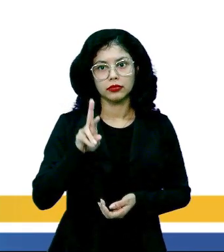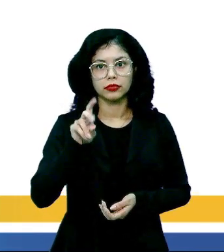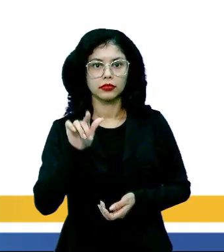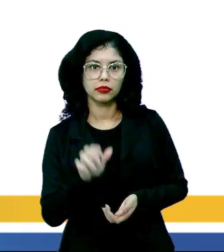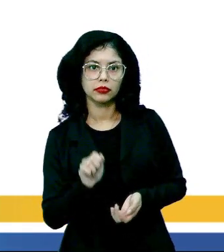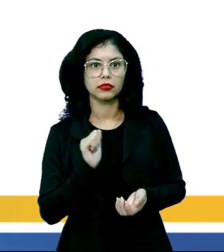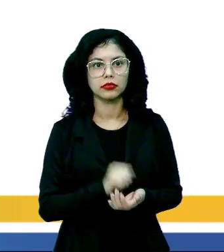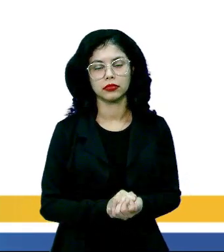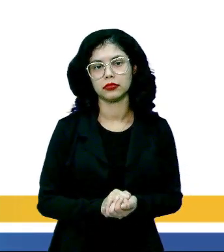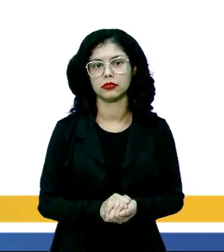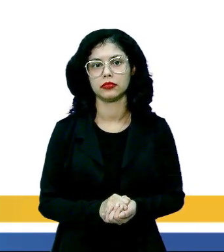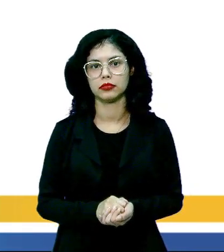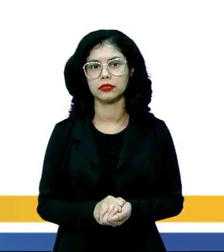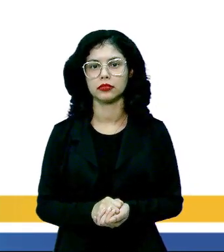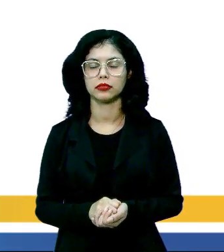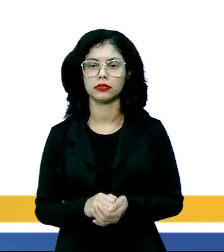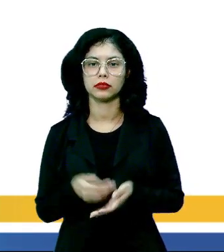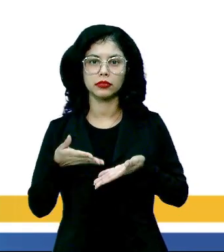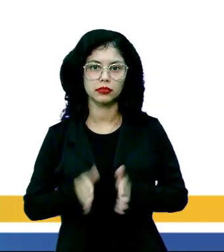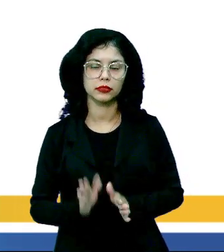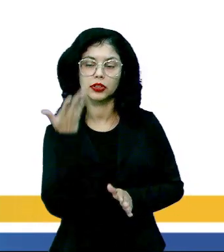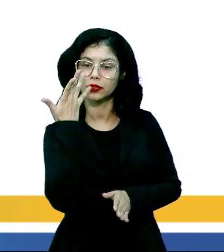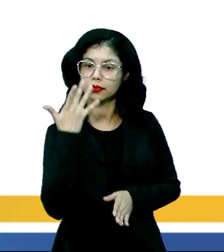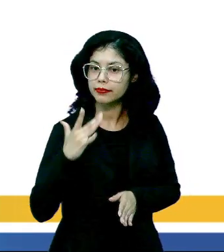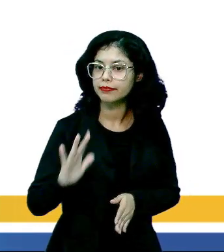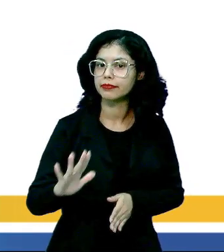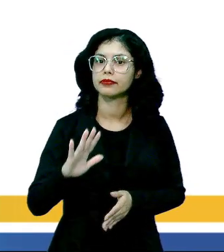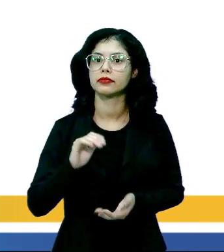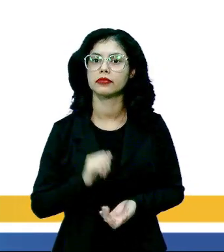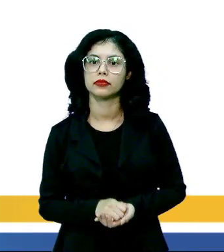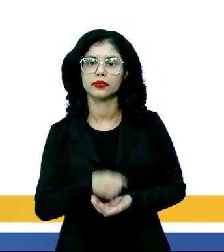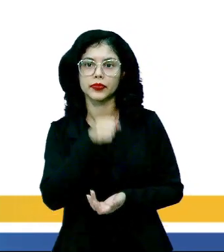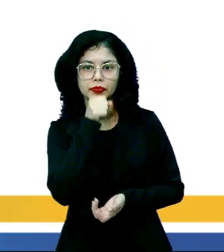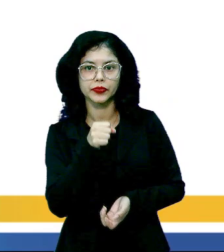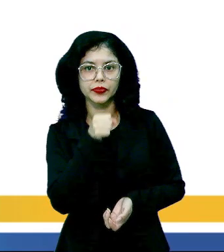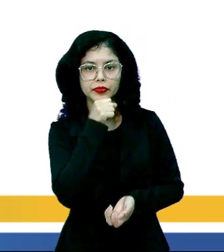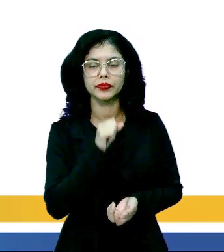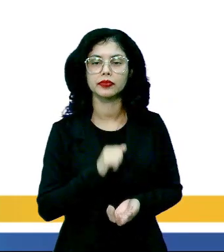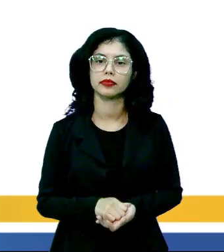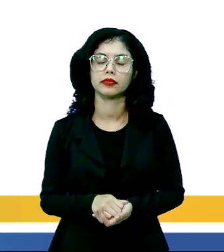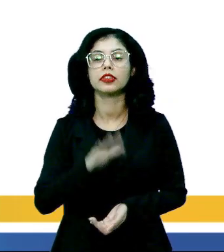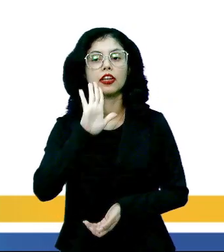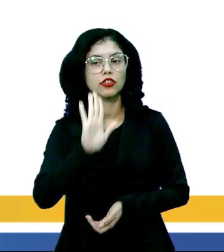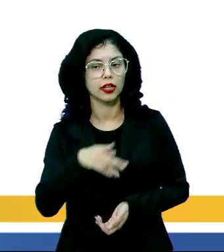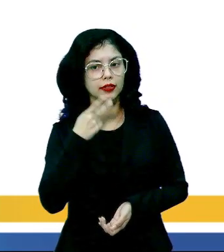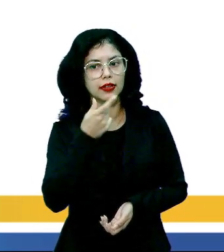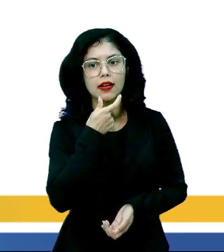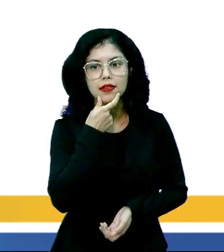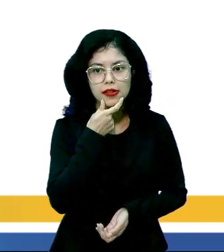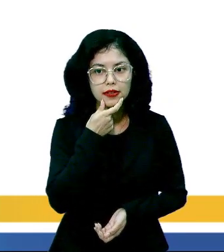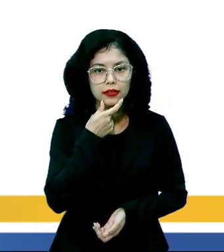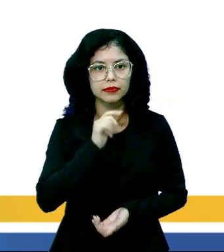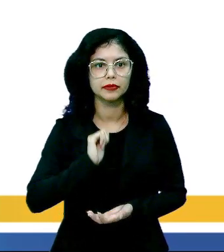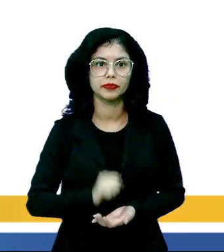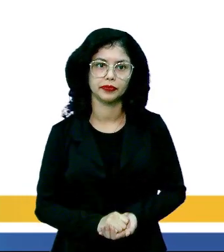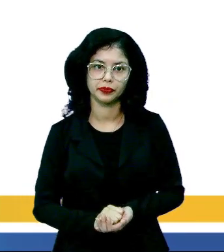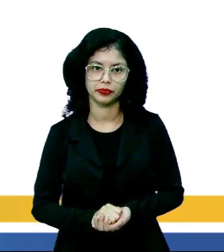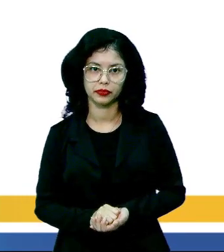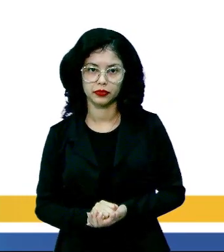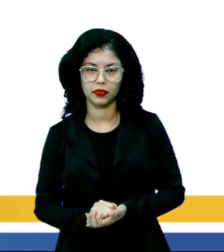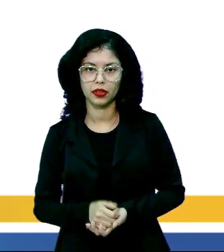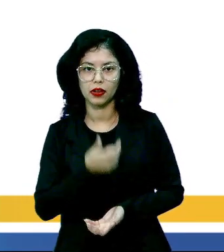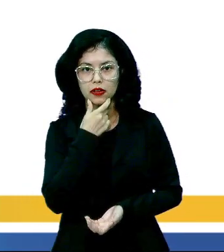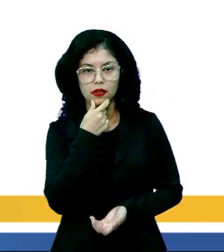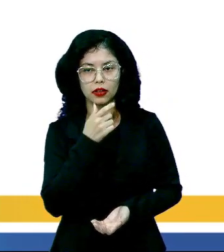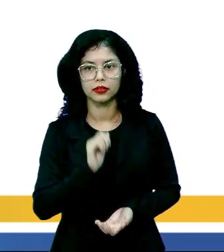bilíngue que ele na sua infância a sua avó já falava inglês né ela